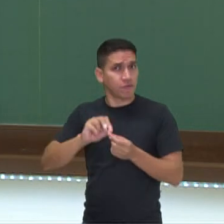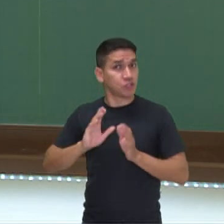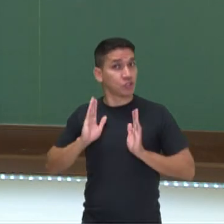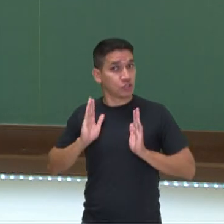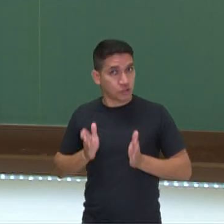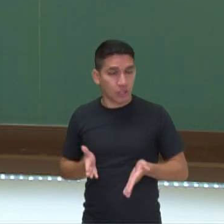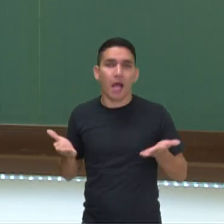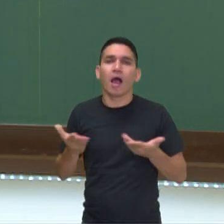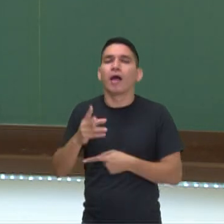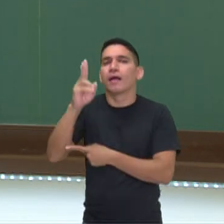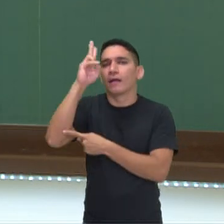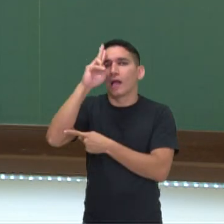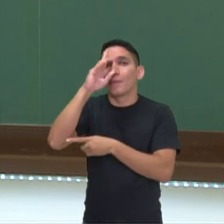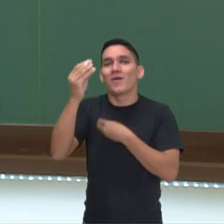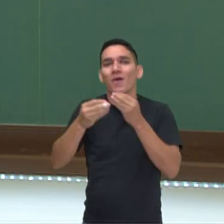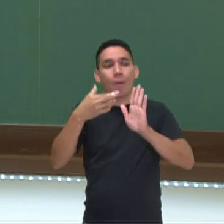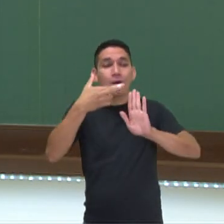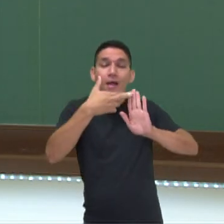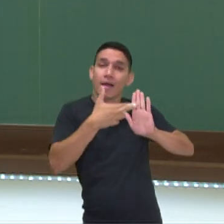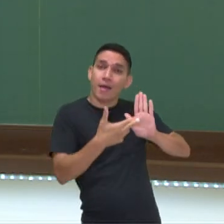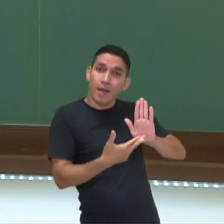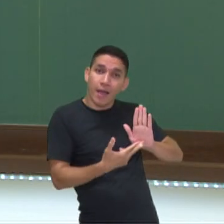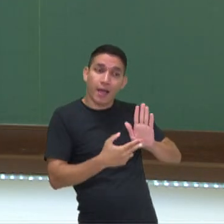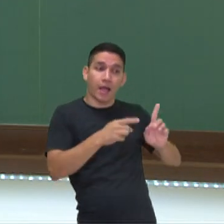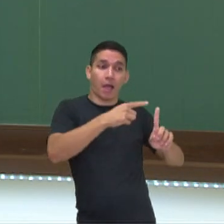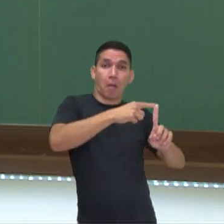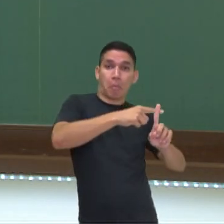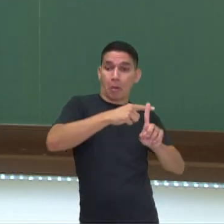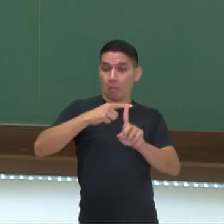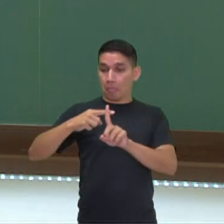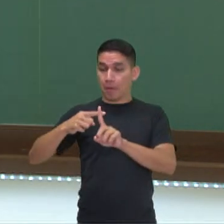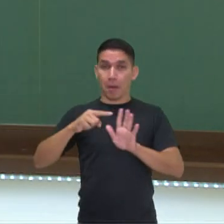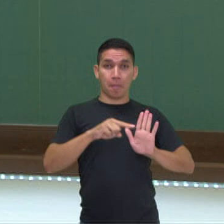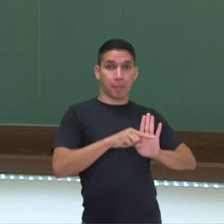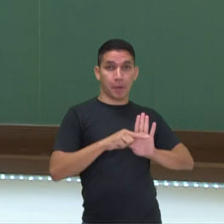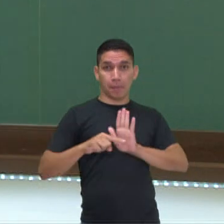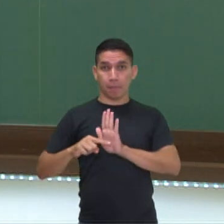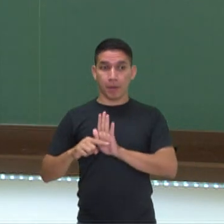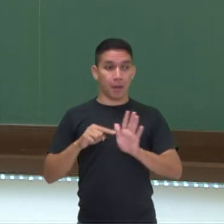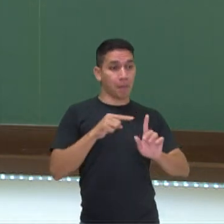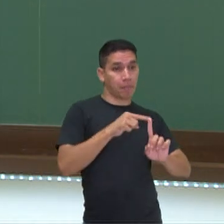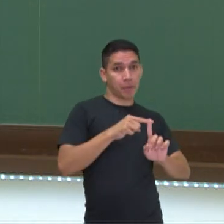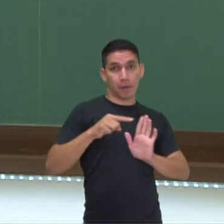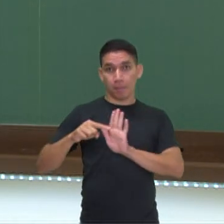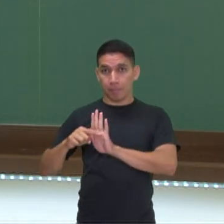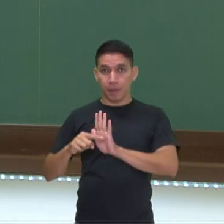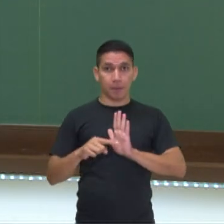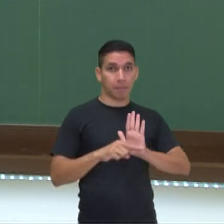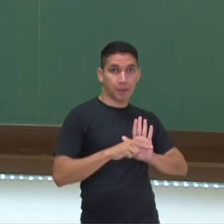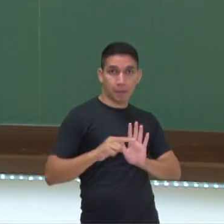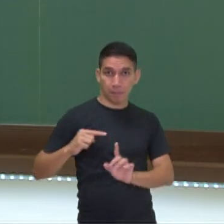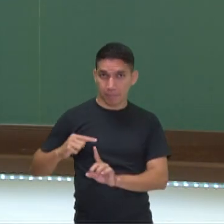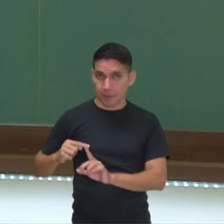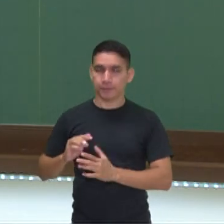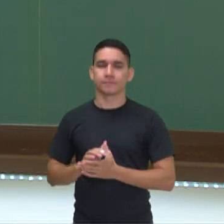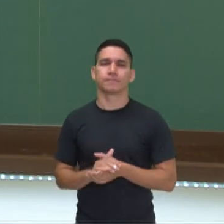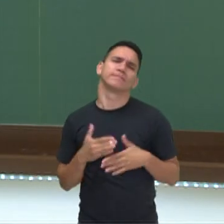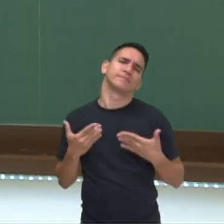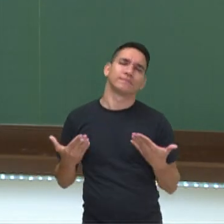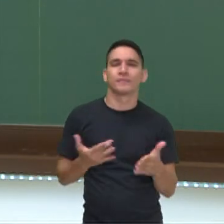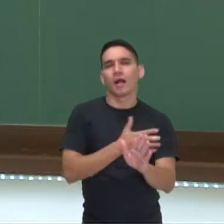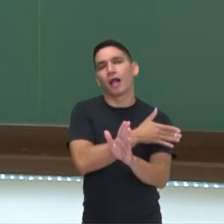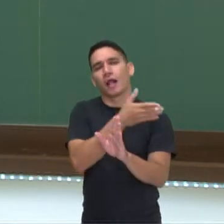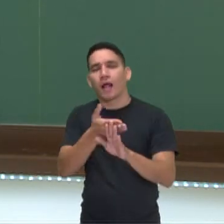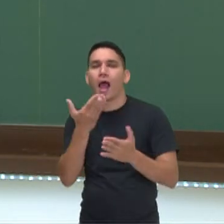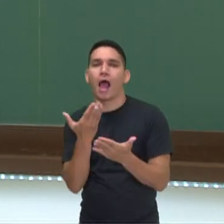é lembrar a regra dos sinais ok bom então uma aula de hoje nós falamos